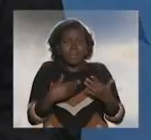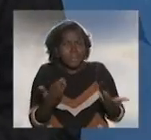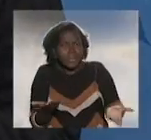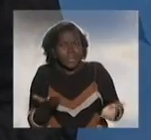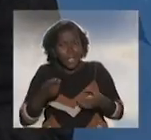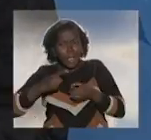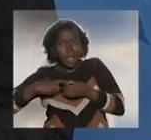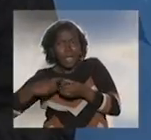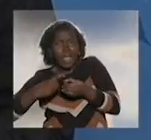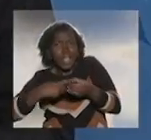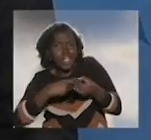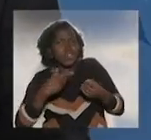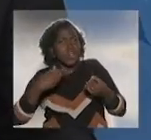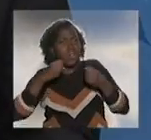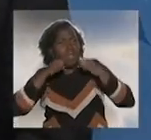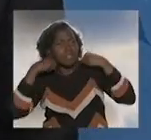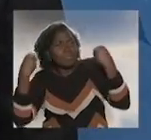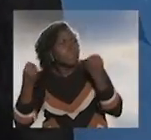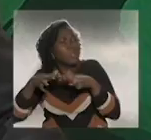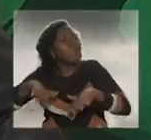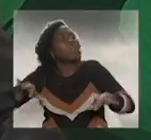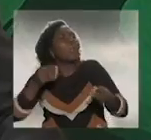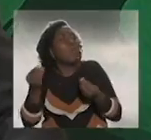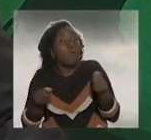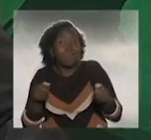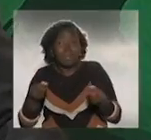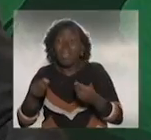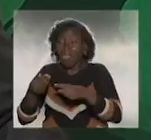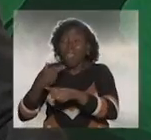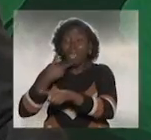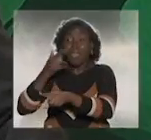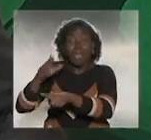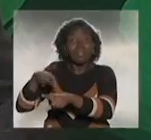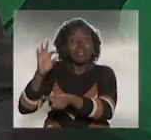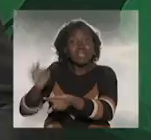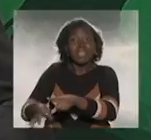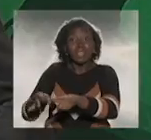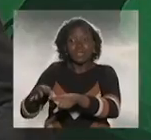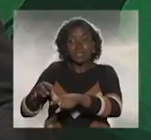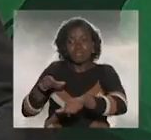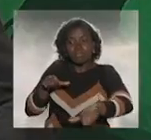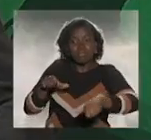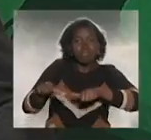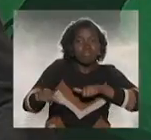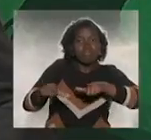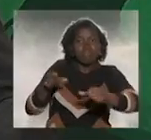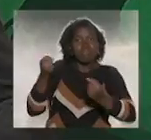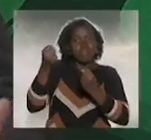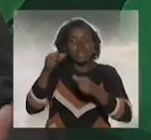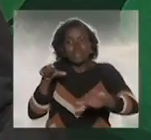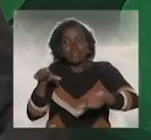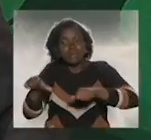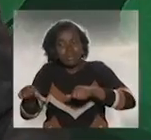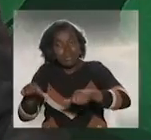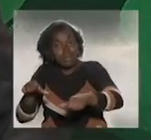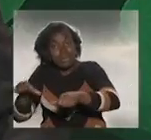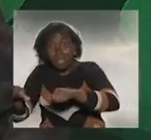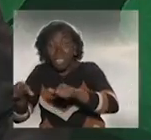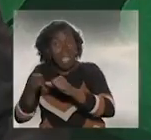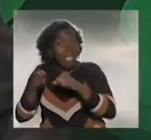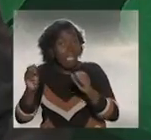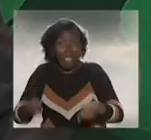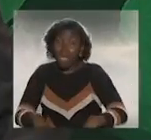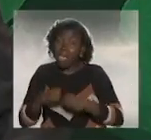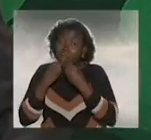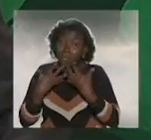O sócio, a Assembleia Geral, como é que fica? O deputado Valdec tem toda a razão. A alternância de poder é o